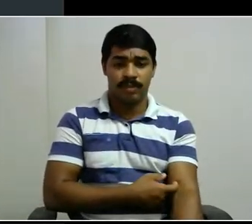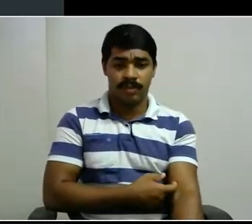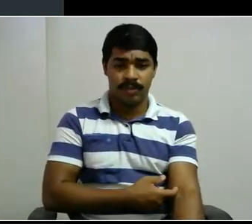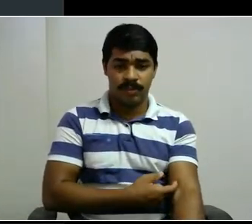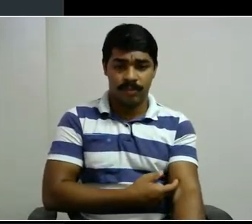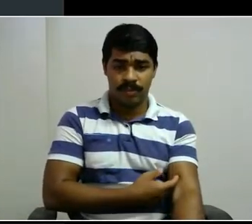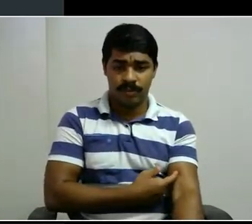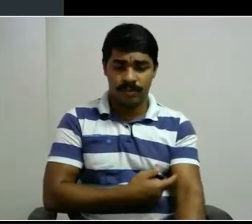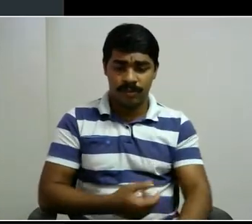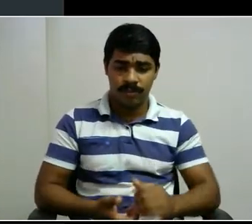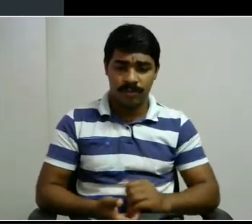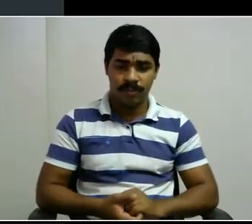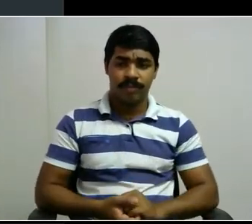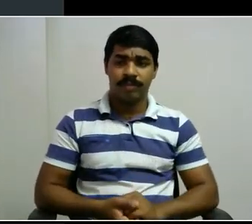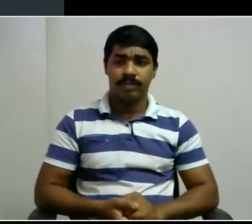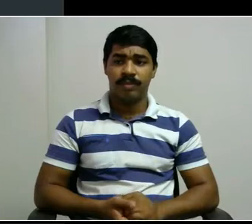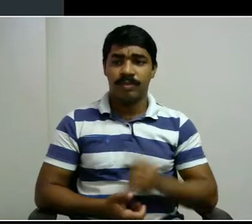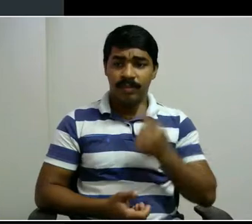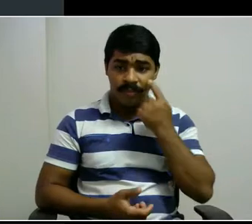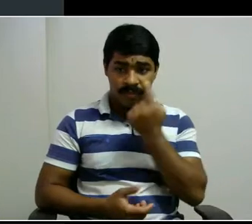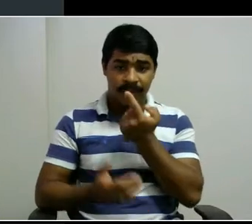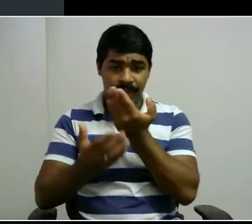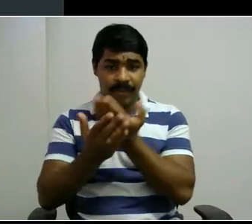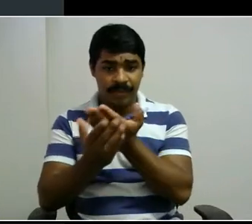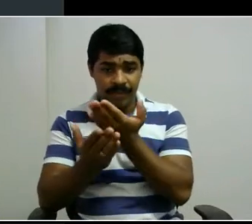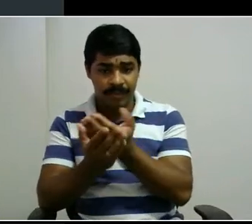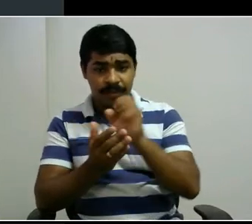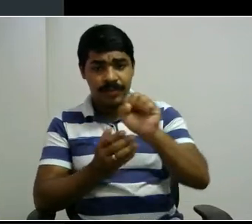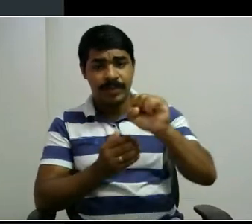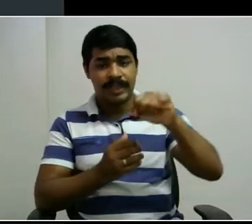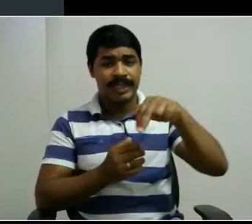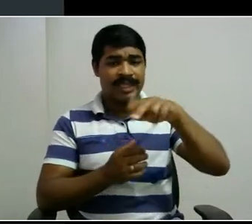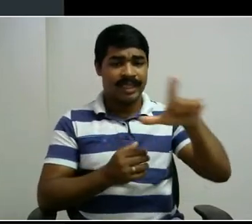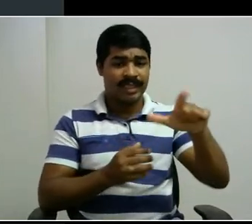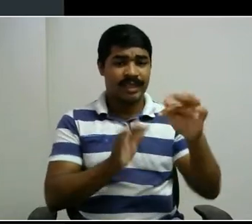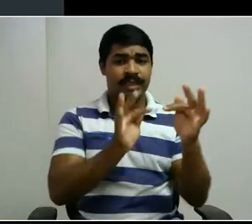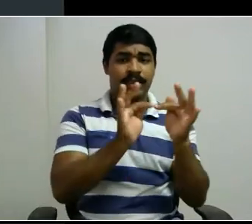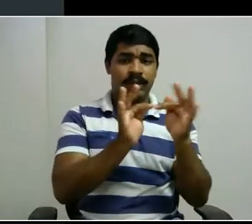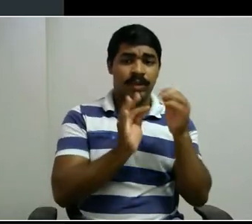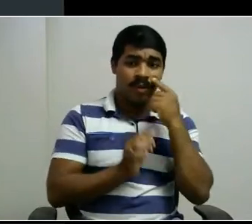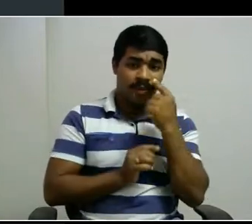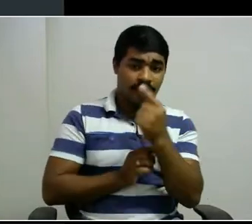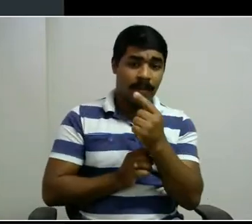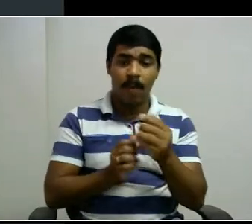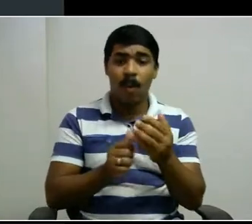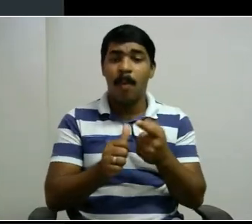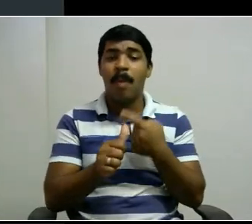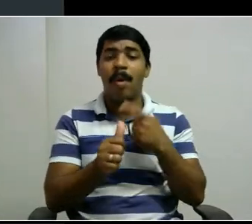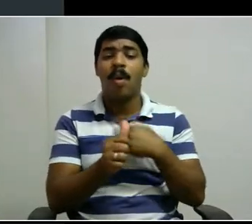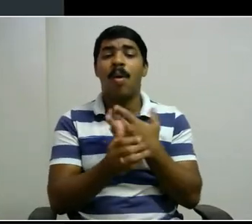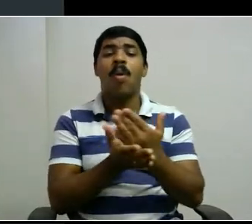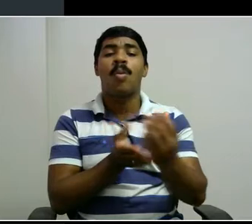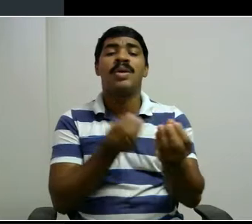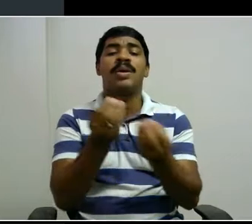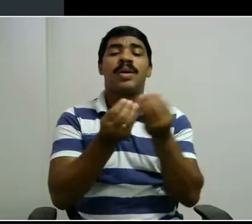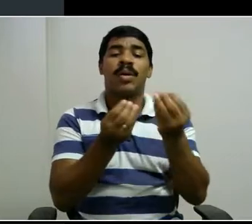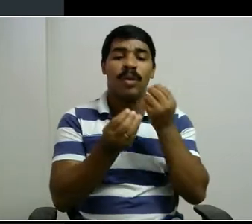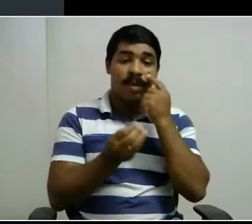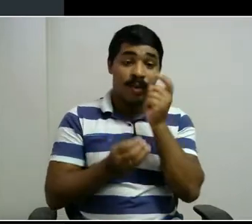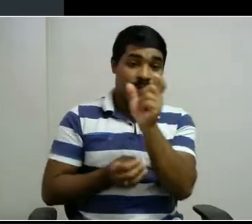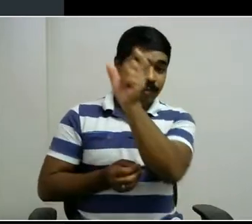Fazer o estudo do sinal da função menos x menos 5. Então, primeiro passo, você vai pegar a função e